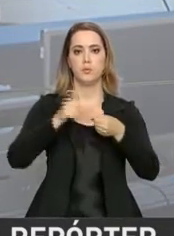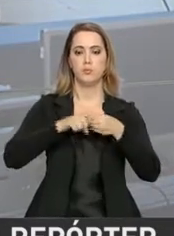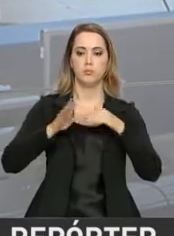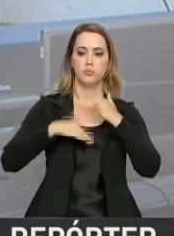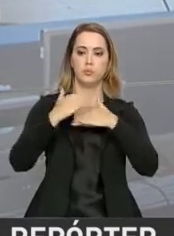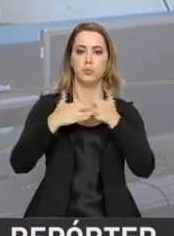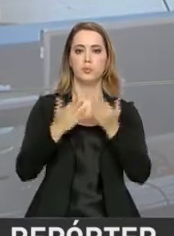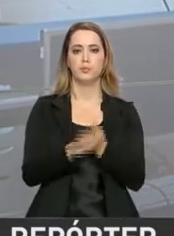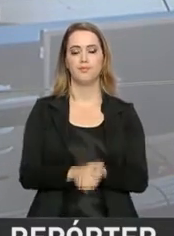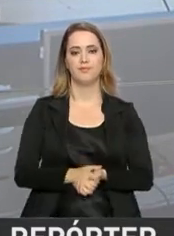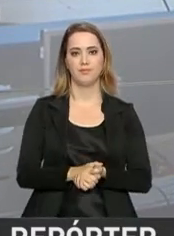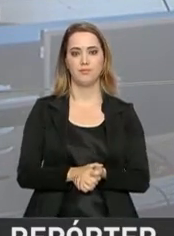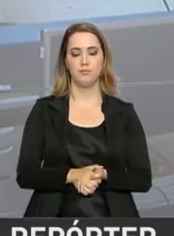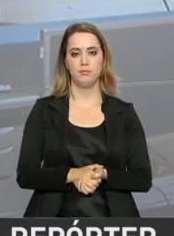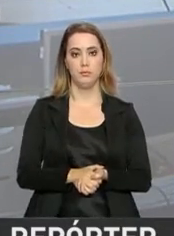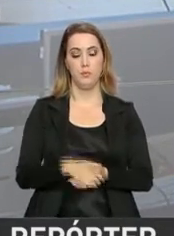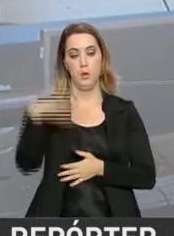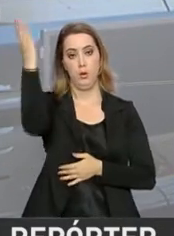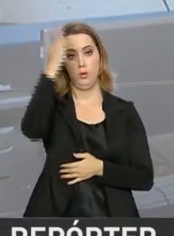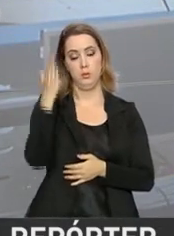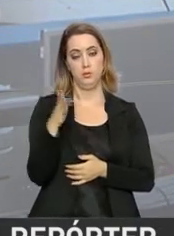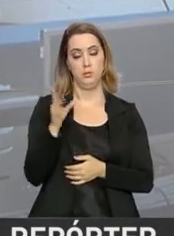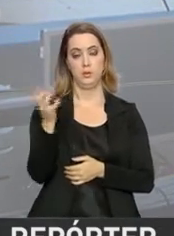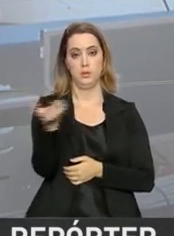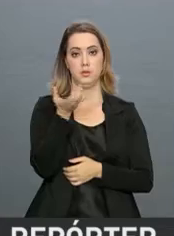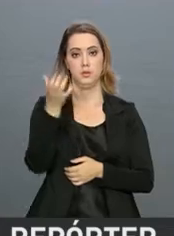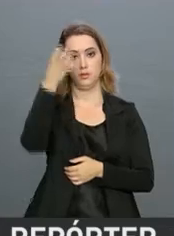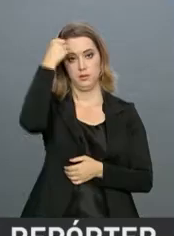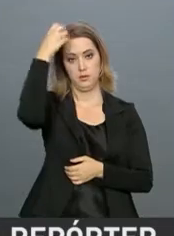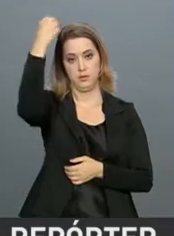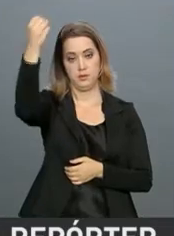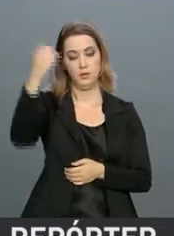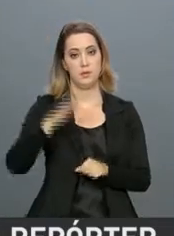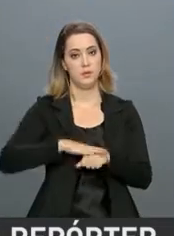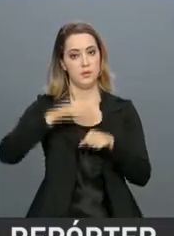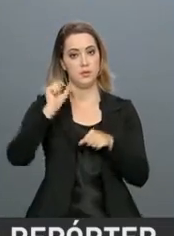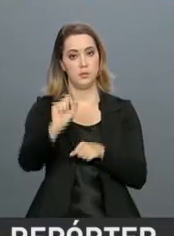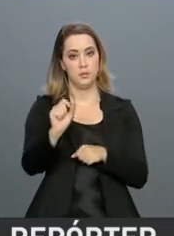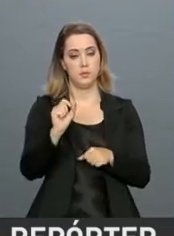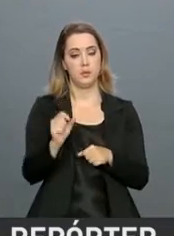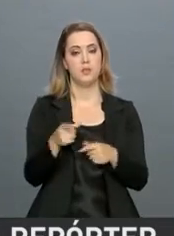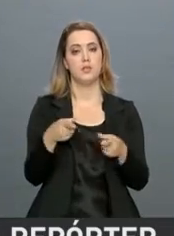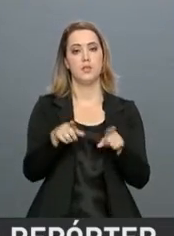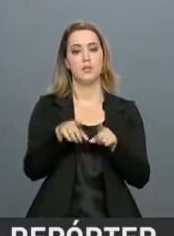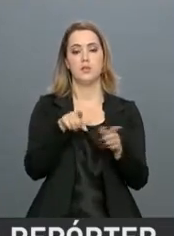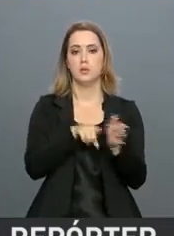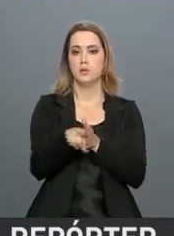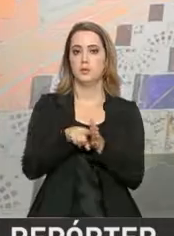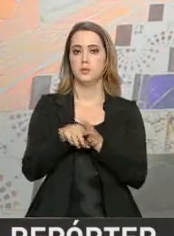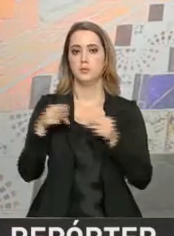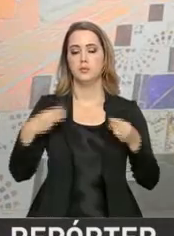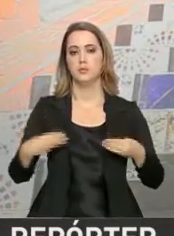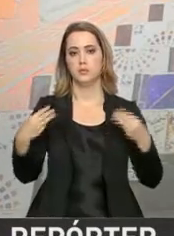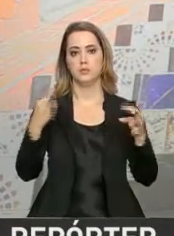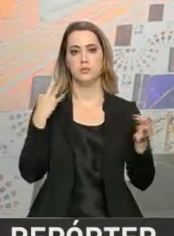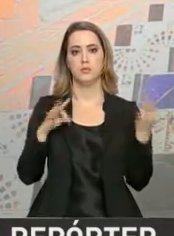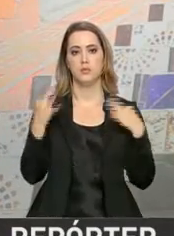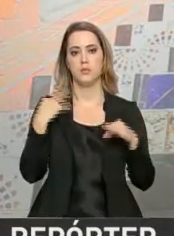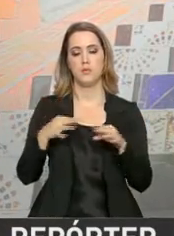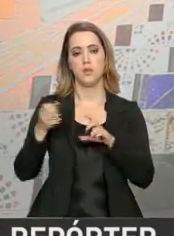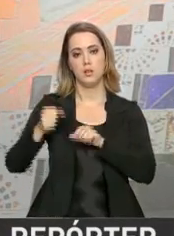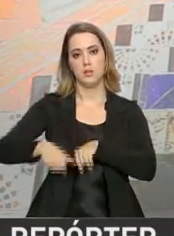brasileiros querem viajar mais nos próximos meses. Quem não quer, né? Uma pesquisa realizada pelo Ministério do Turismo mostra que o mês de